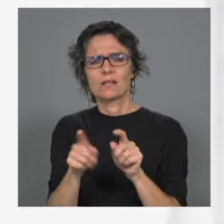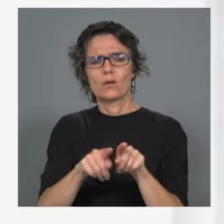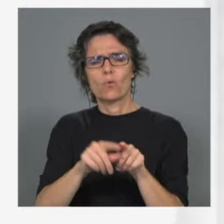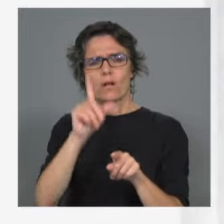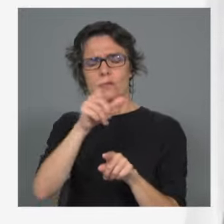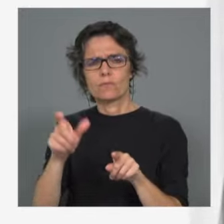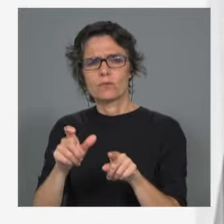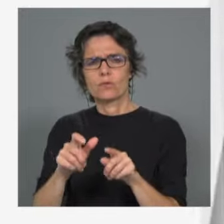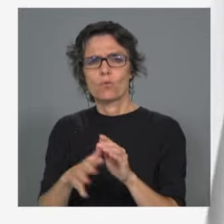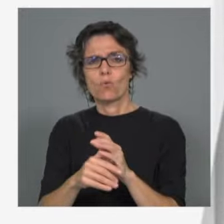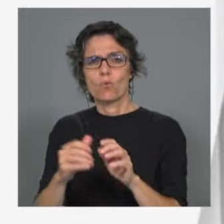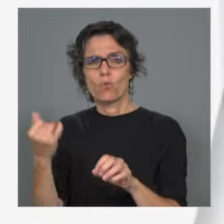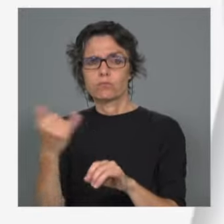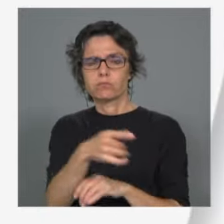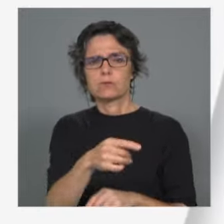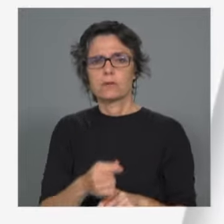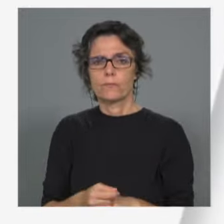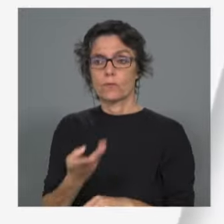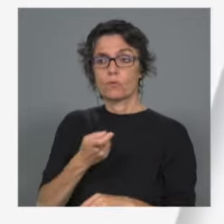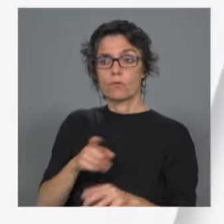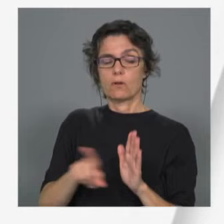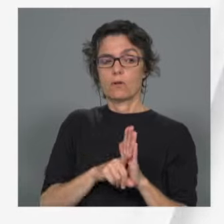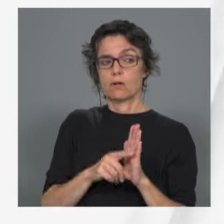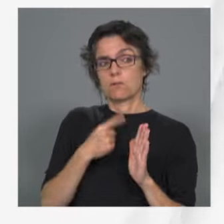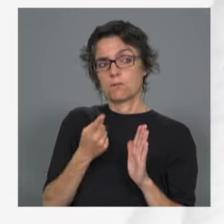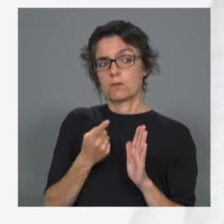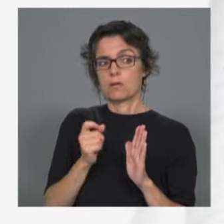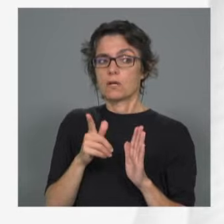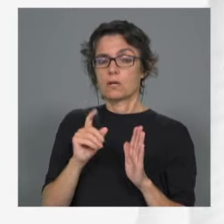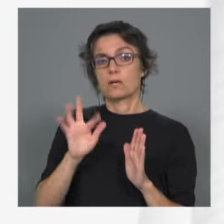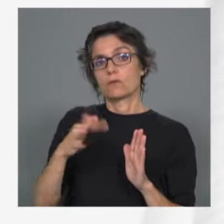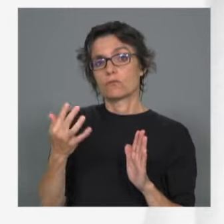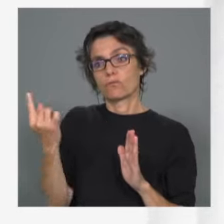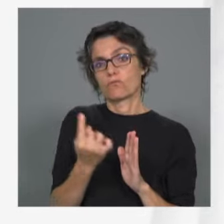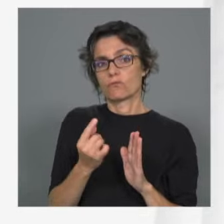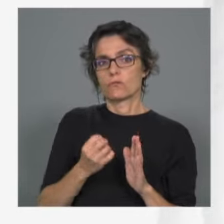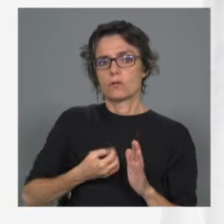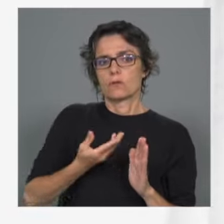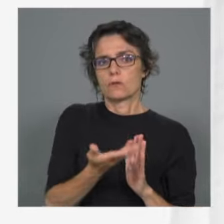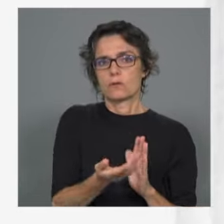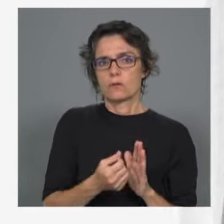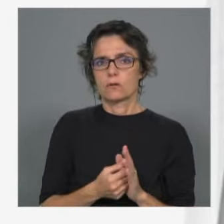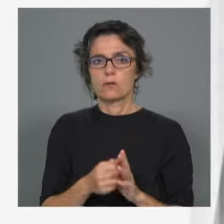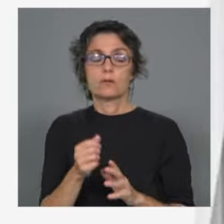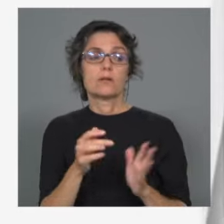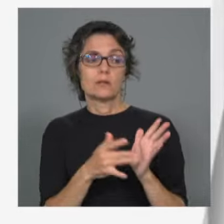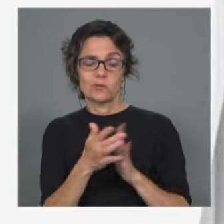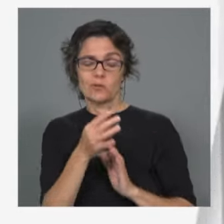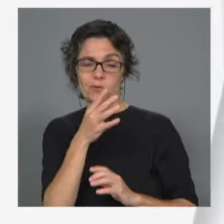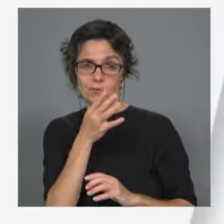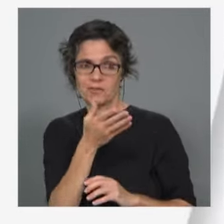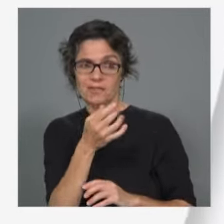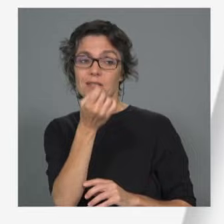salteadores? O doutor da lei respondeu: O que teve compaixão dele. Disse-lhe Jesus: Então